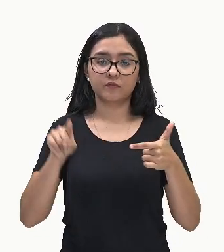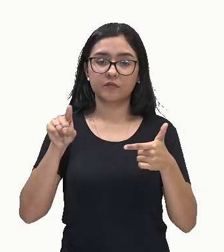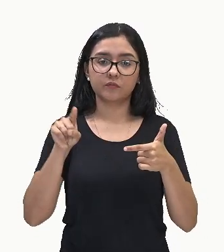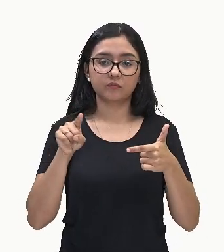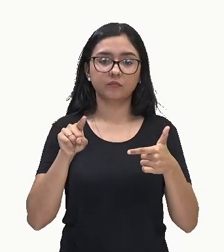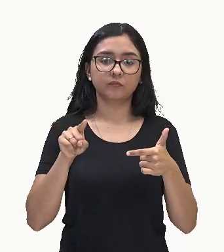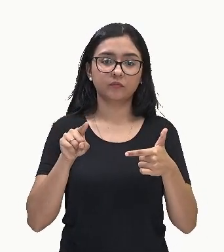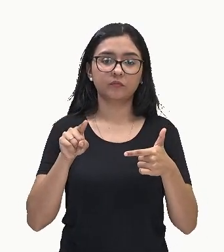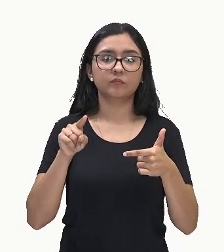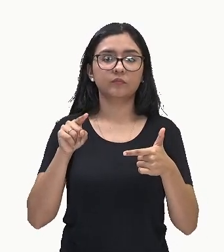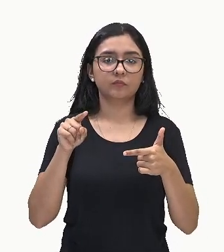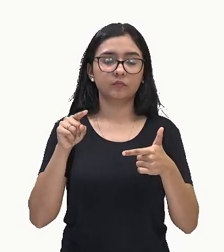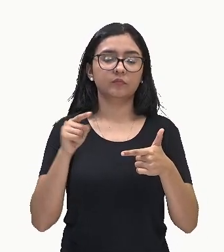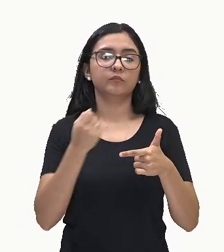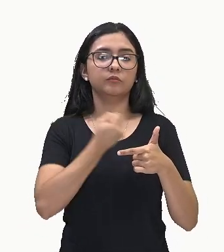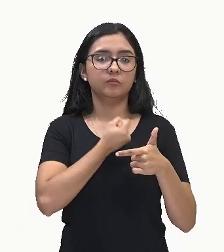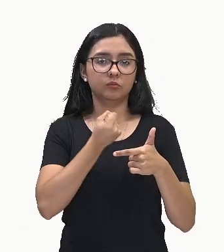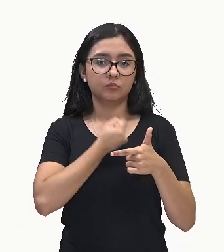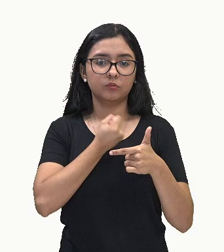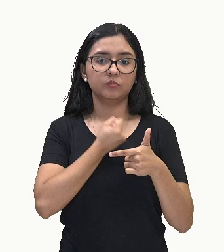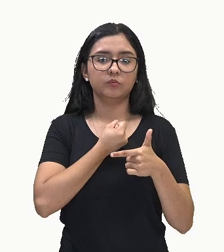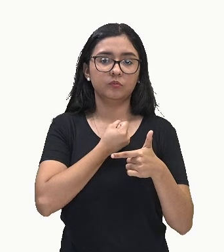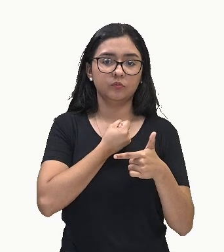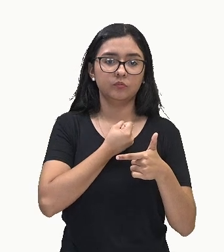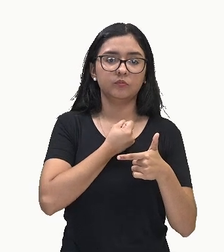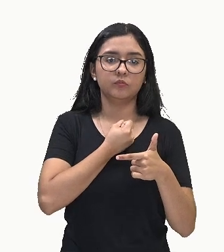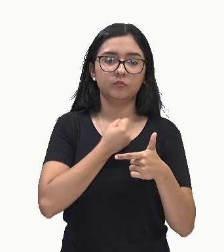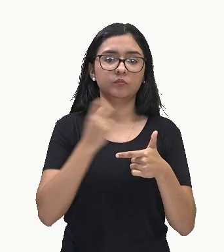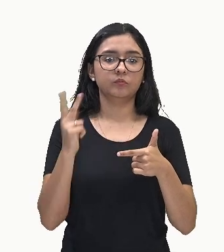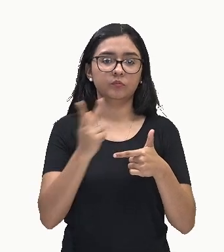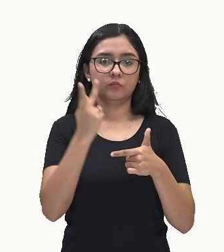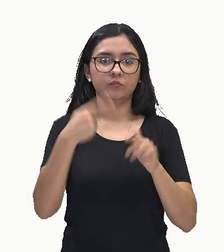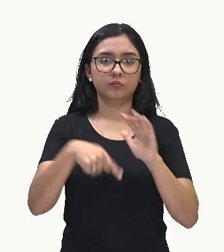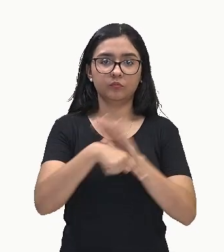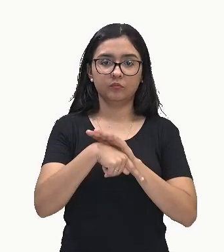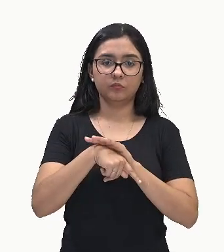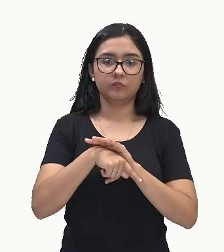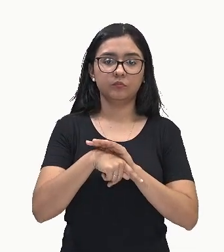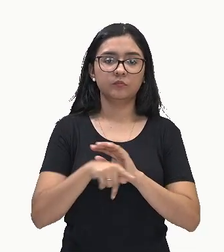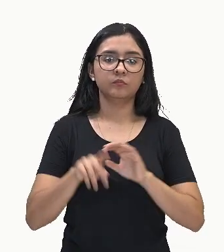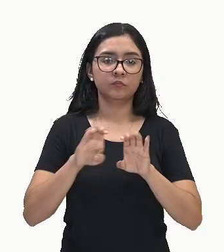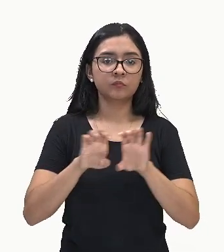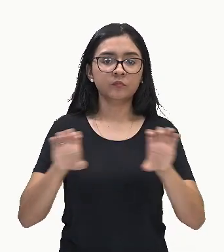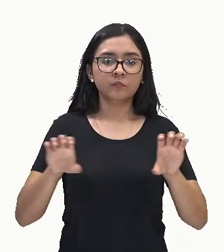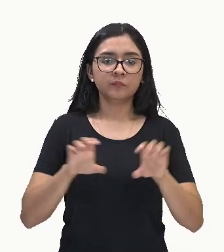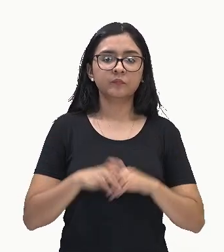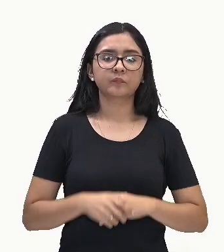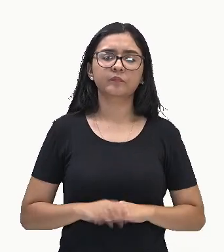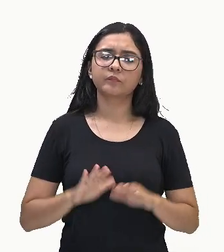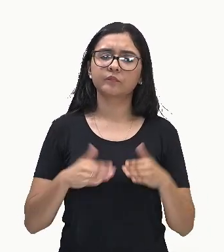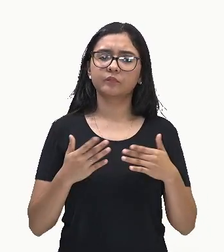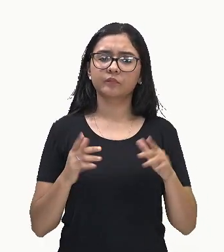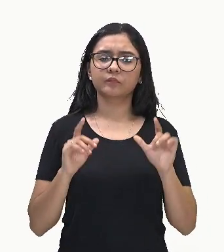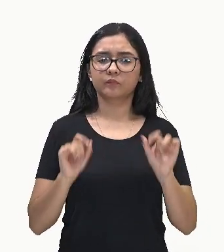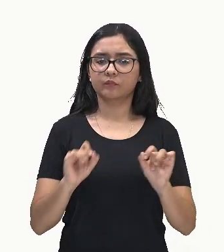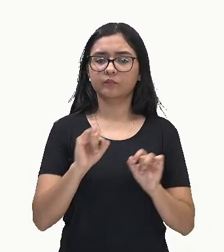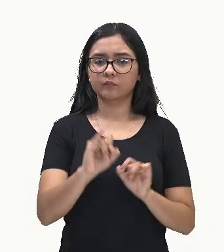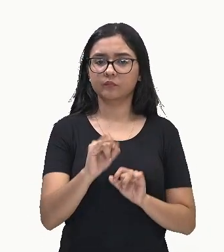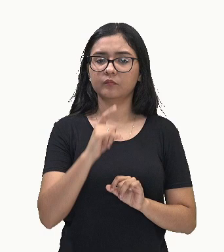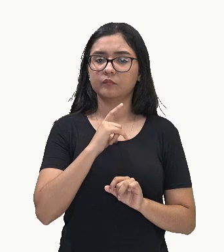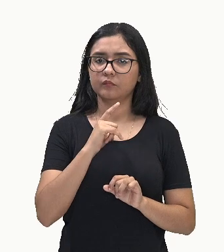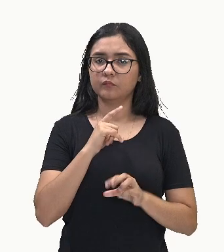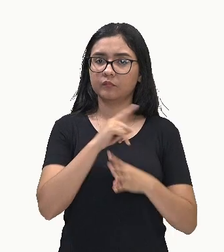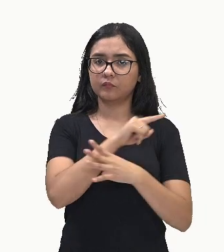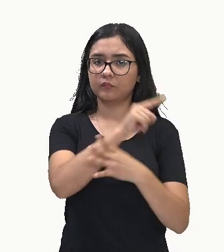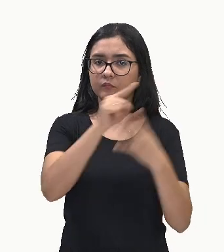pelo número de dados de valores do conjunto Então se o conjunto é composto por quatro